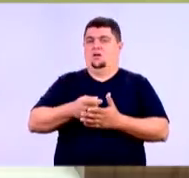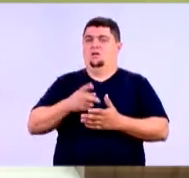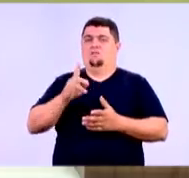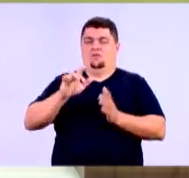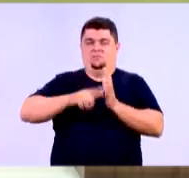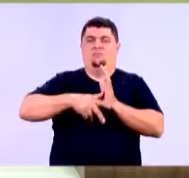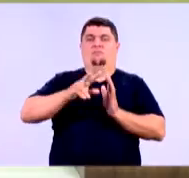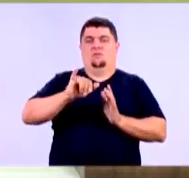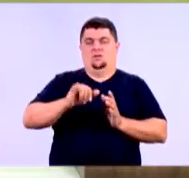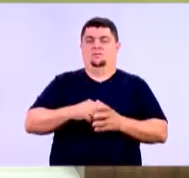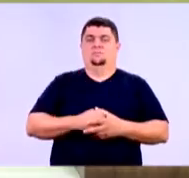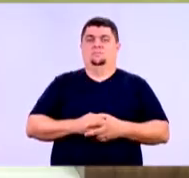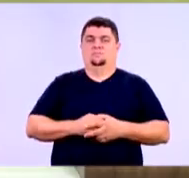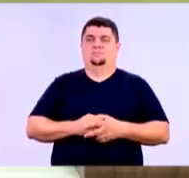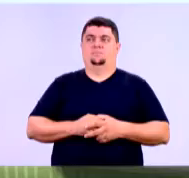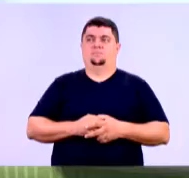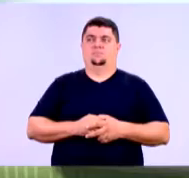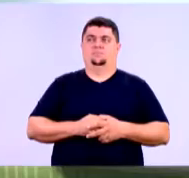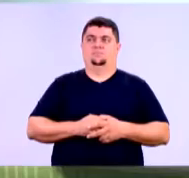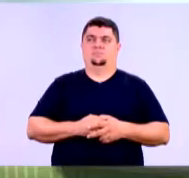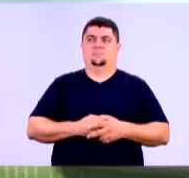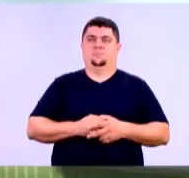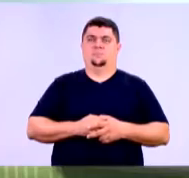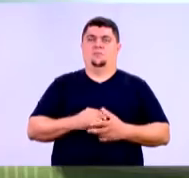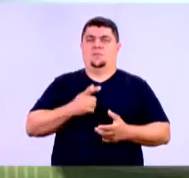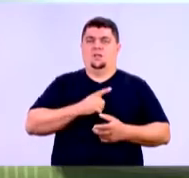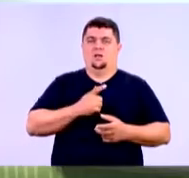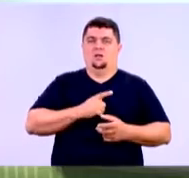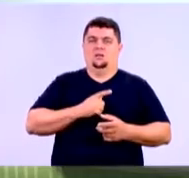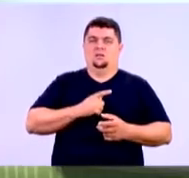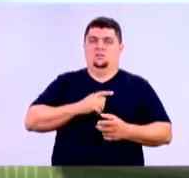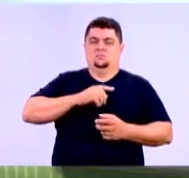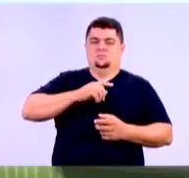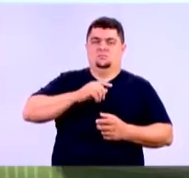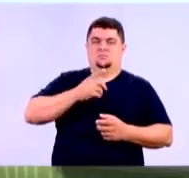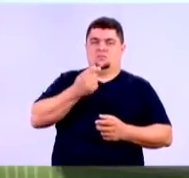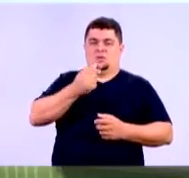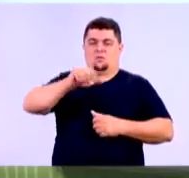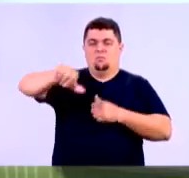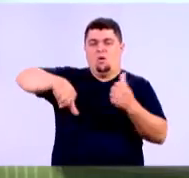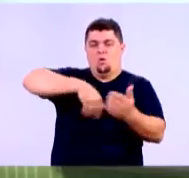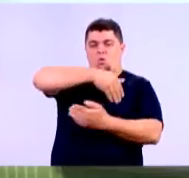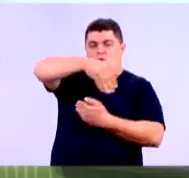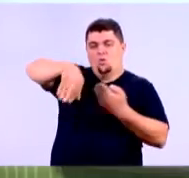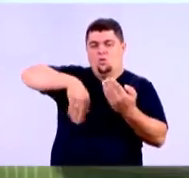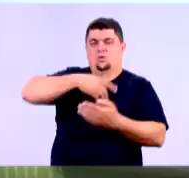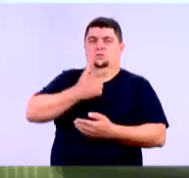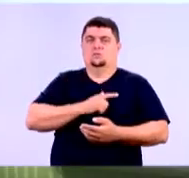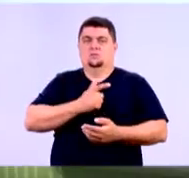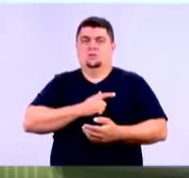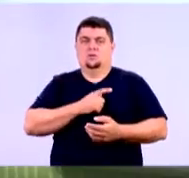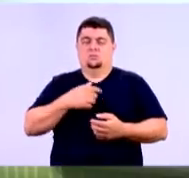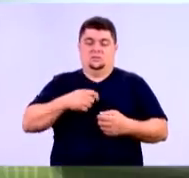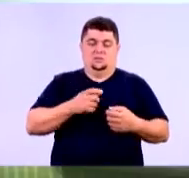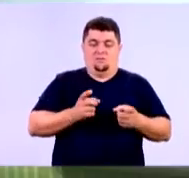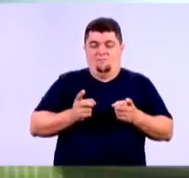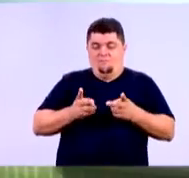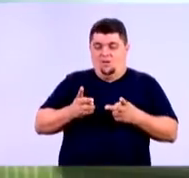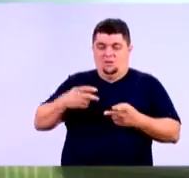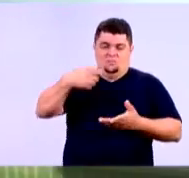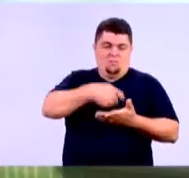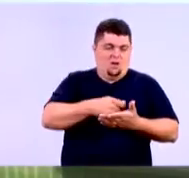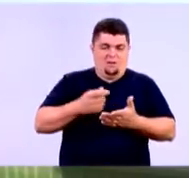pudesse atrasar alguma delas. É isso. Isso tem muito a ver com o fluxo assim, da empresa. Quanto ela depende de vender para continuar